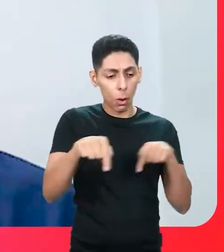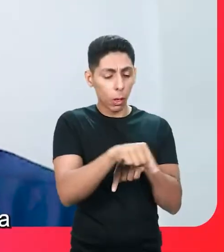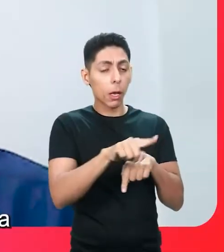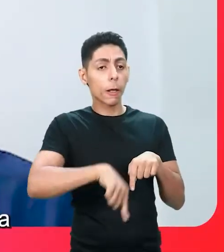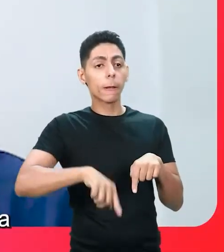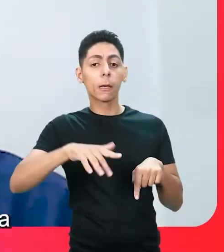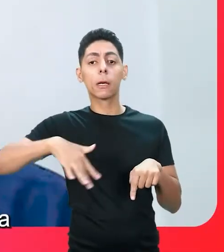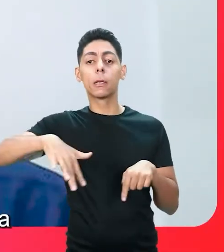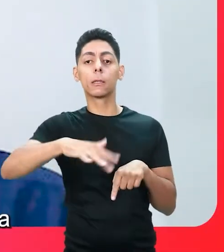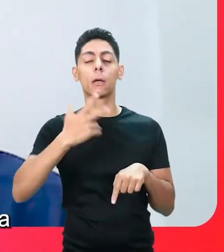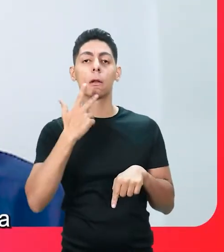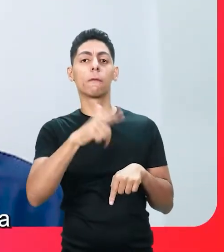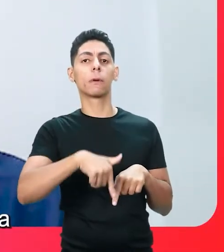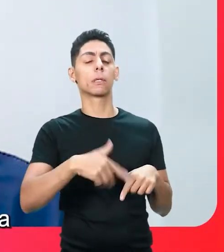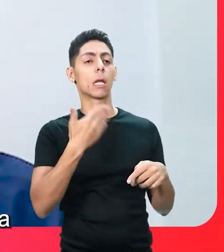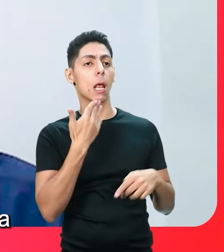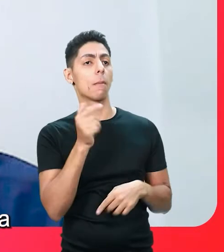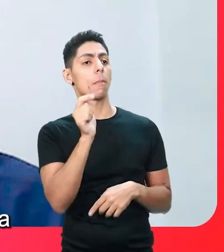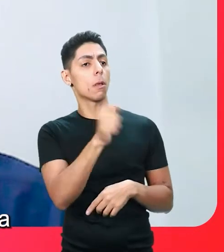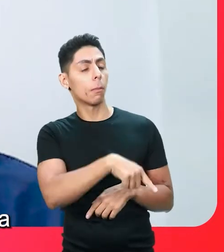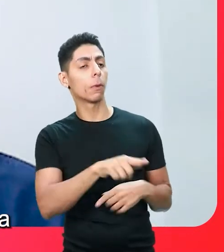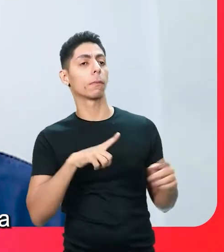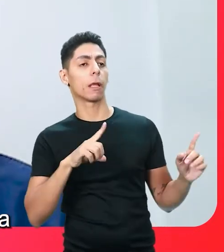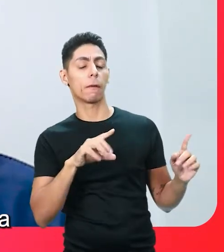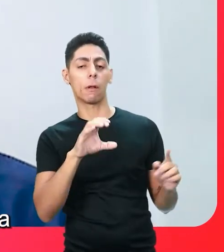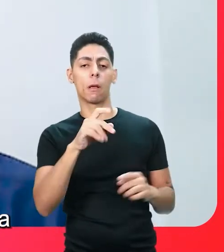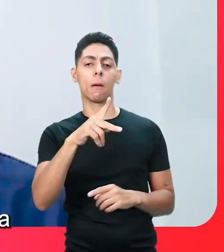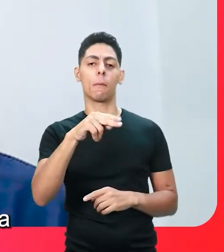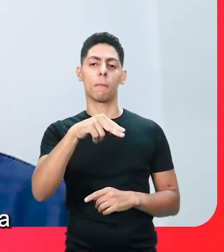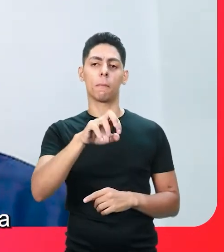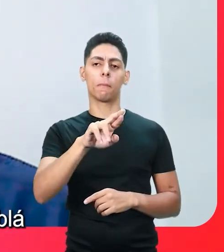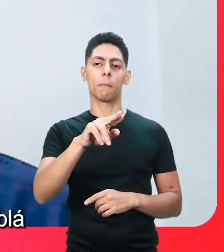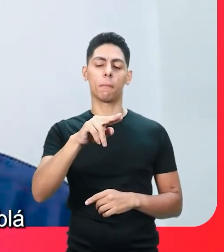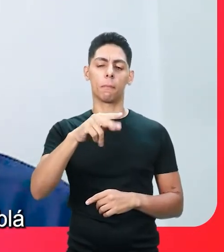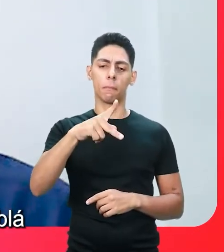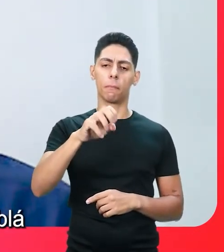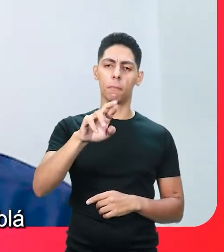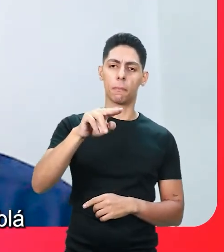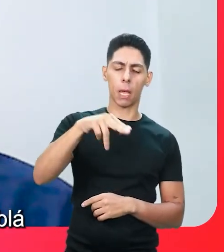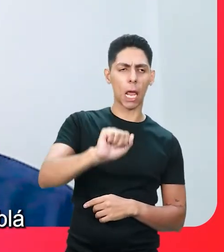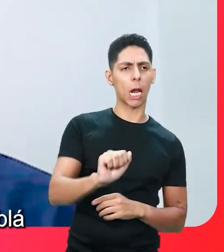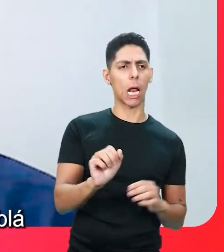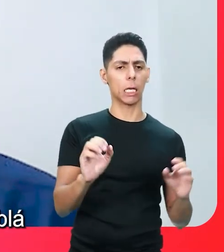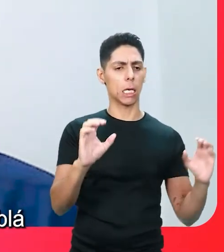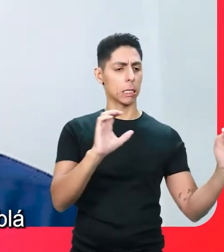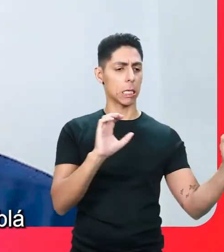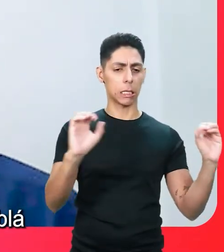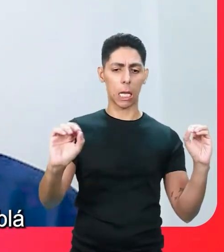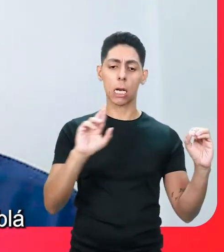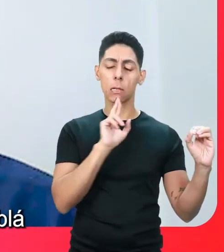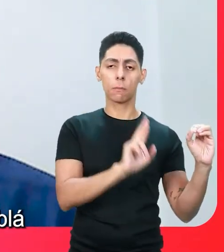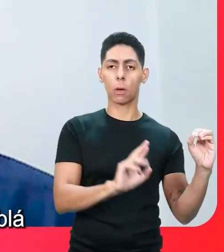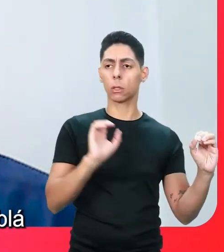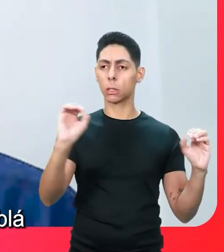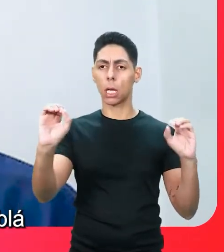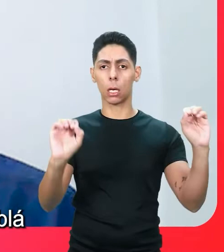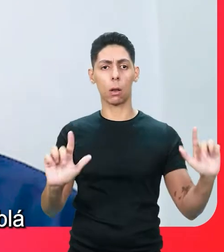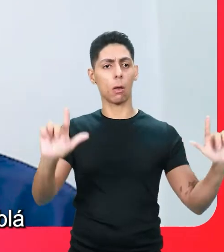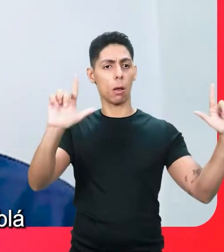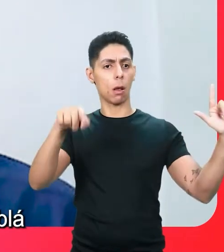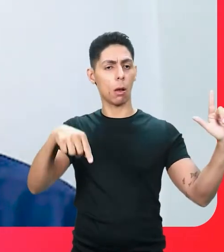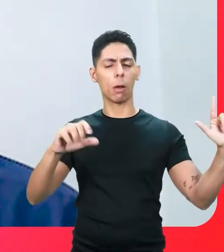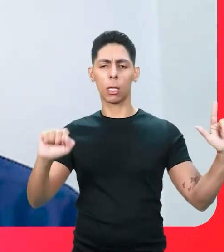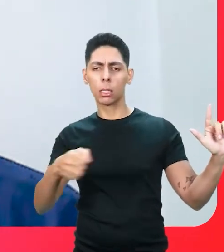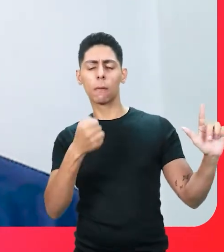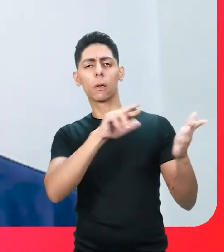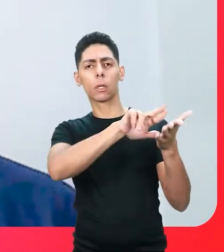área, seria melhor ele ter cruzado de perna direita. Linha de fundo, tiro de meta, 0-0. No placar, aí eu dizia o patrocinador, né? Da cerveja,